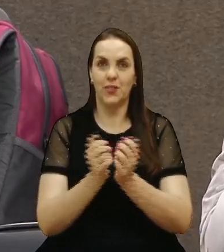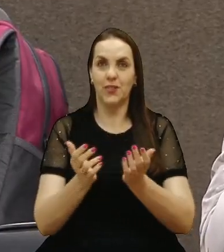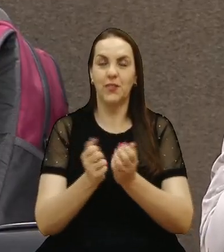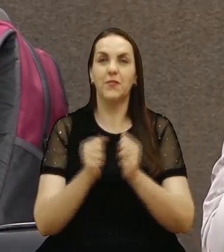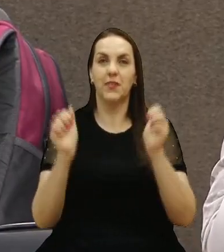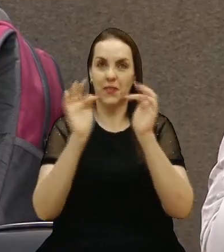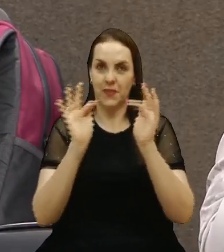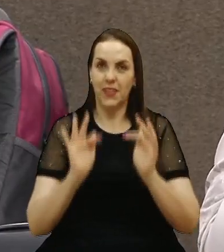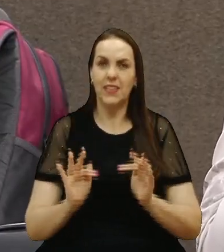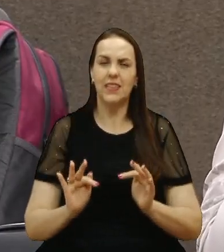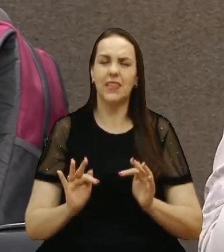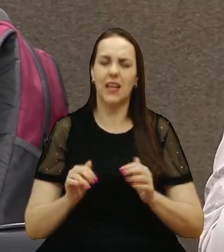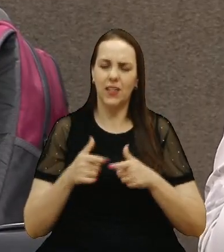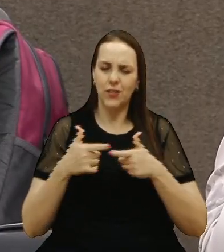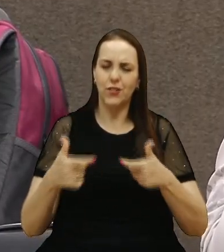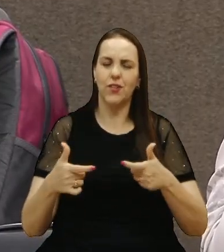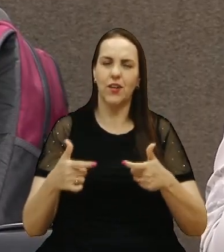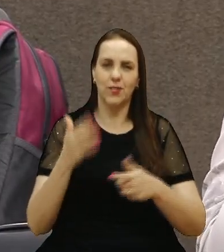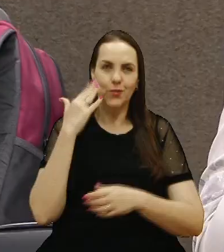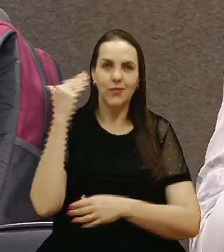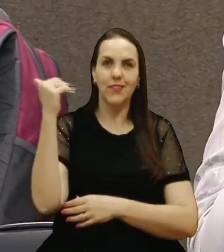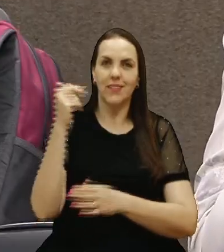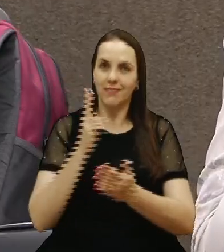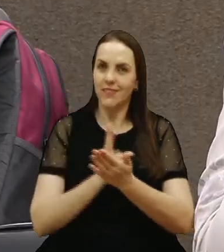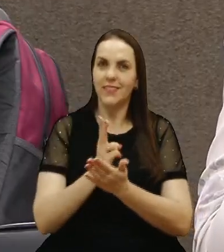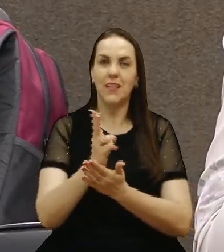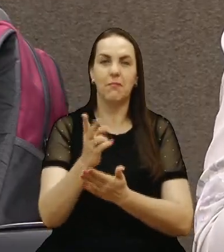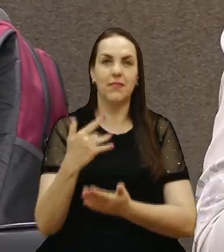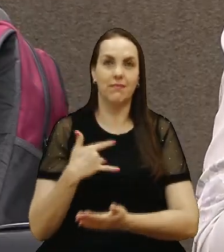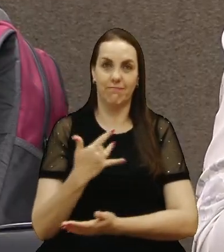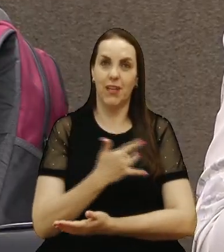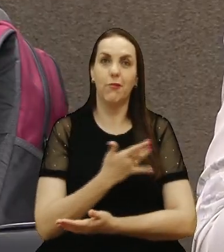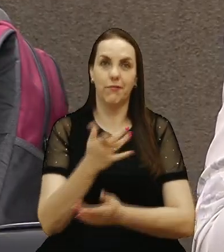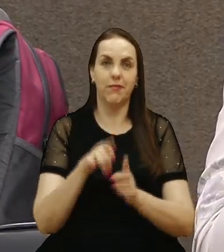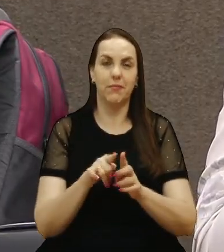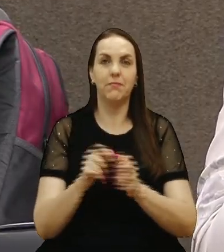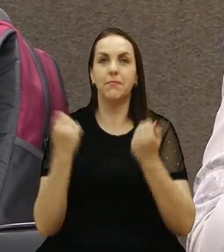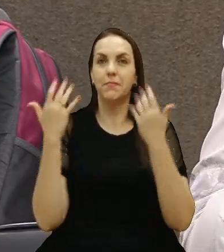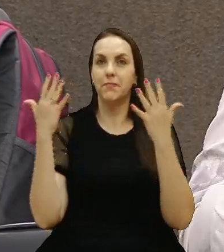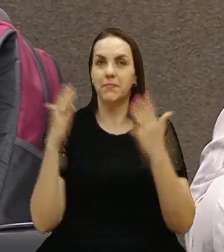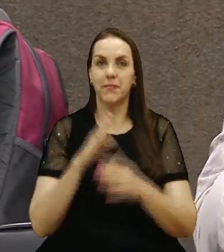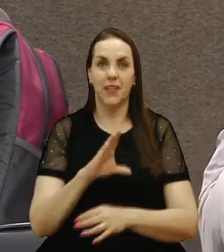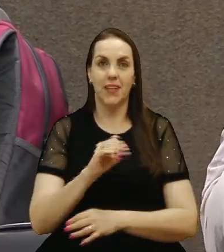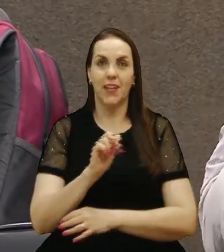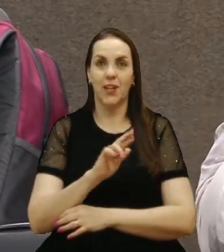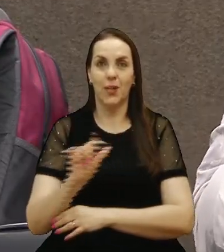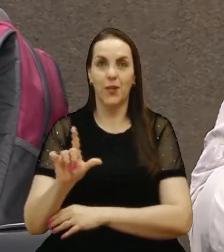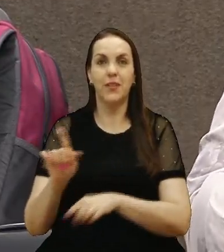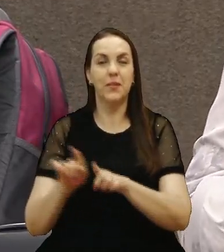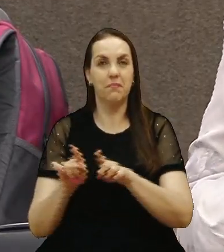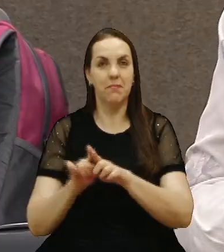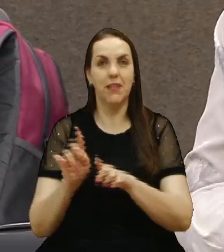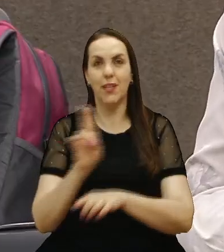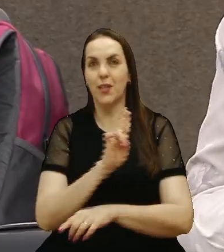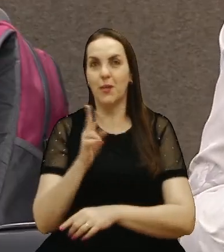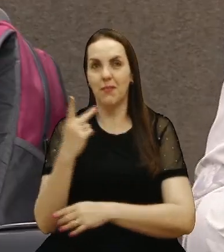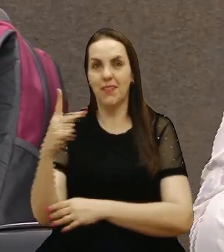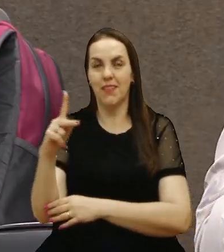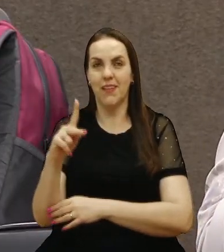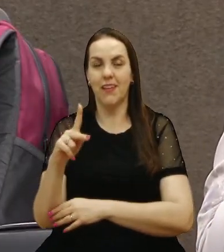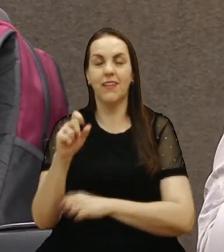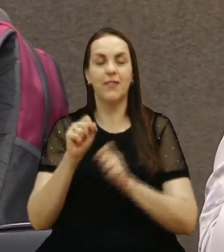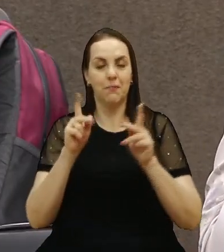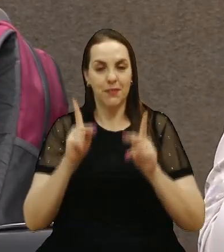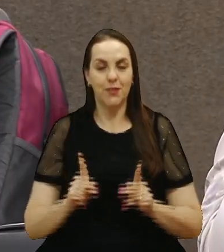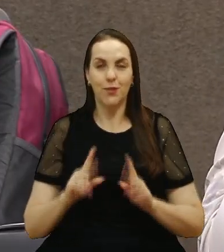felicidades, saúde, sorte, sucesso, sempre. Parabenizar a Carol também, em nome dela, toda o pessoal aí da